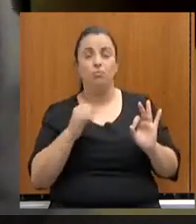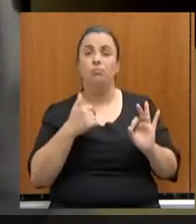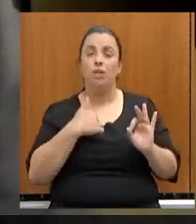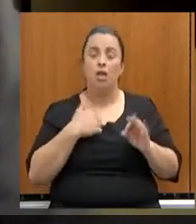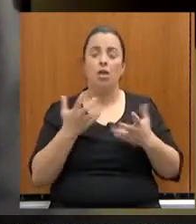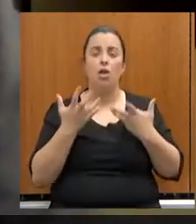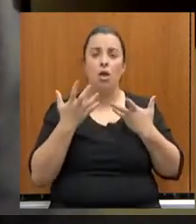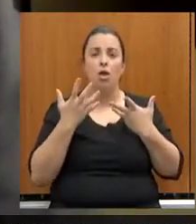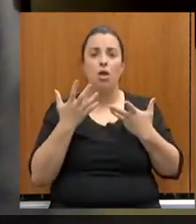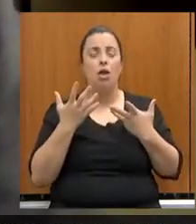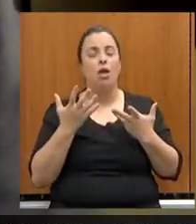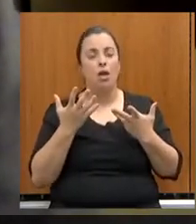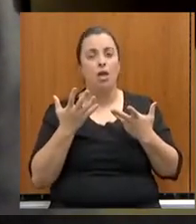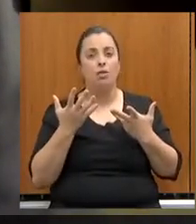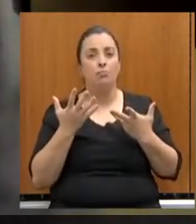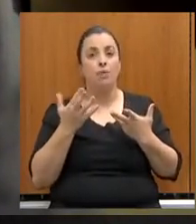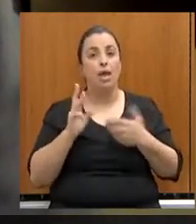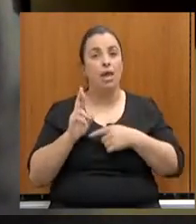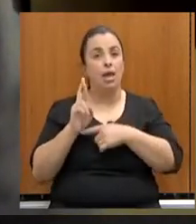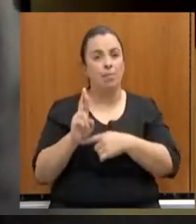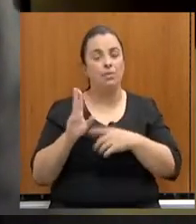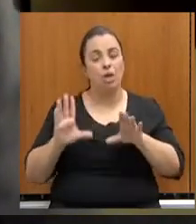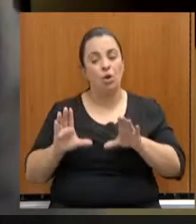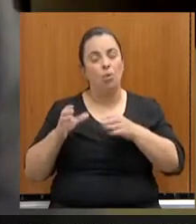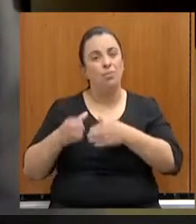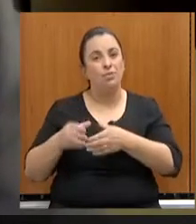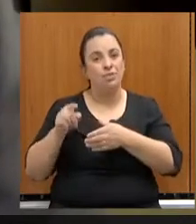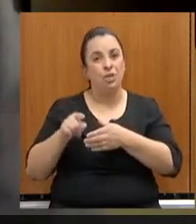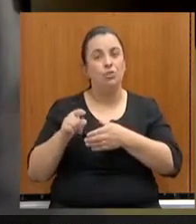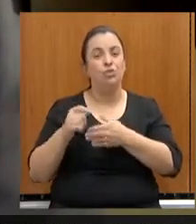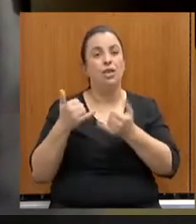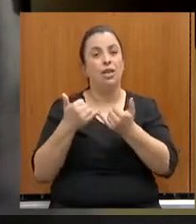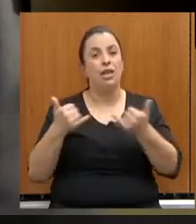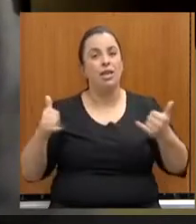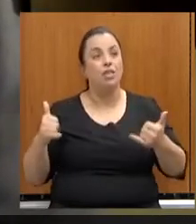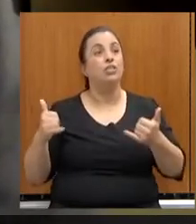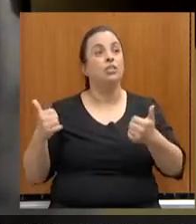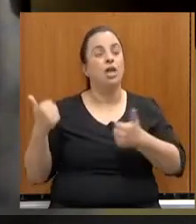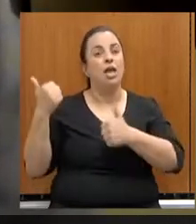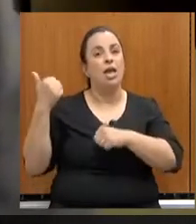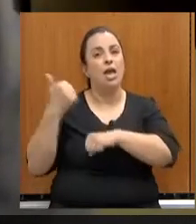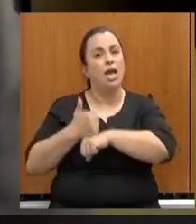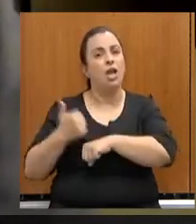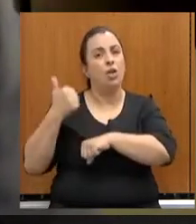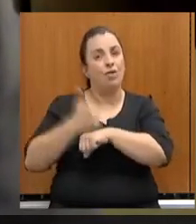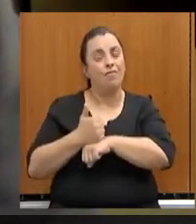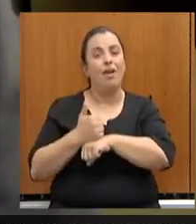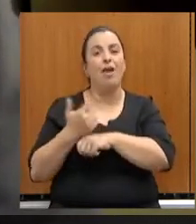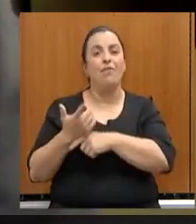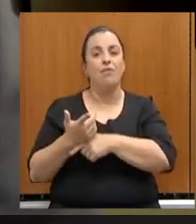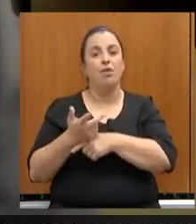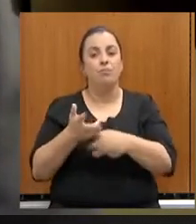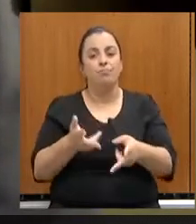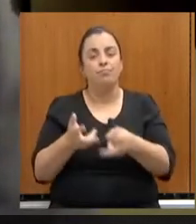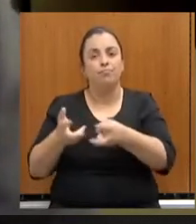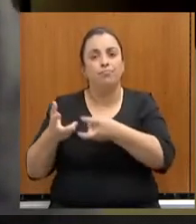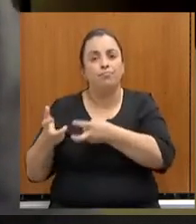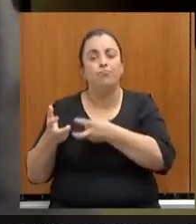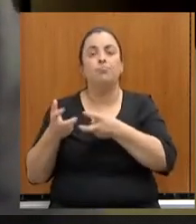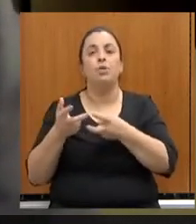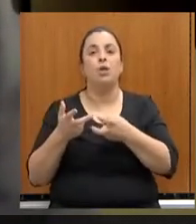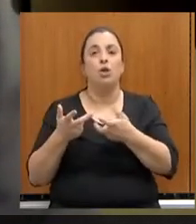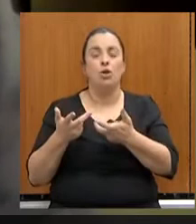secretária é em nome da comissão de energias renováveis alguns deles também criada pelo nosso